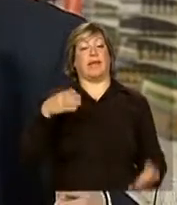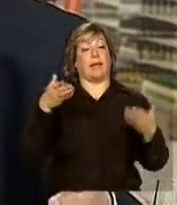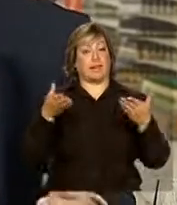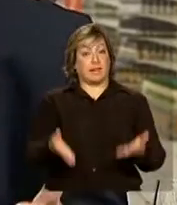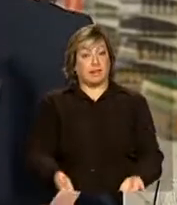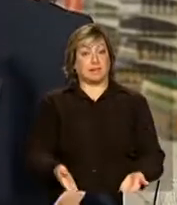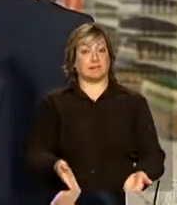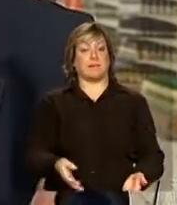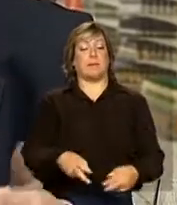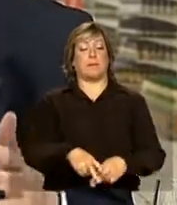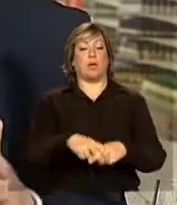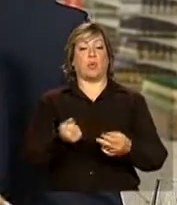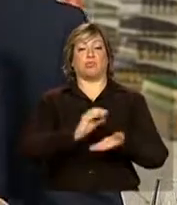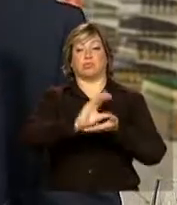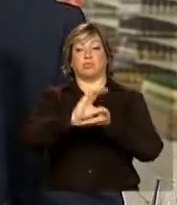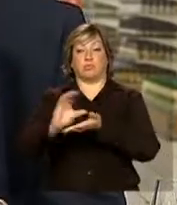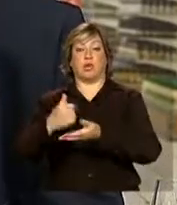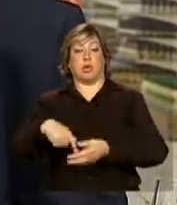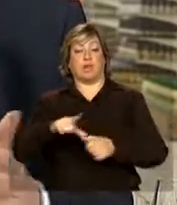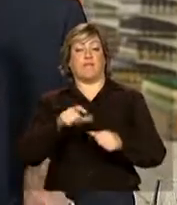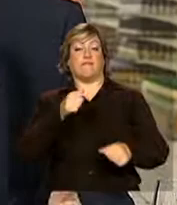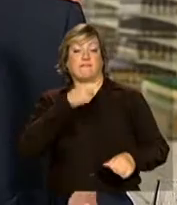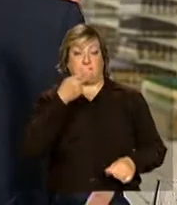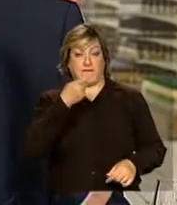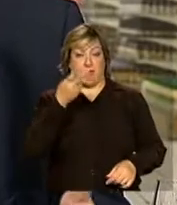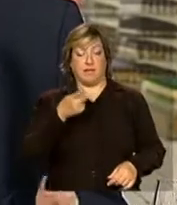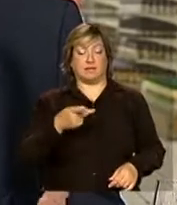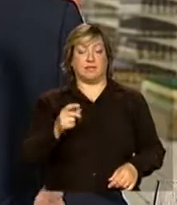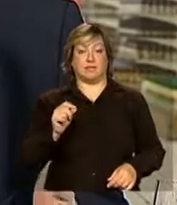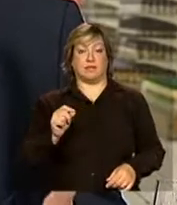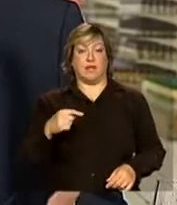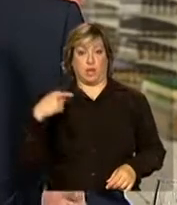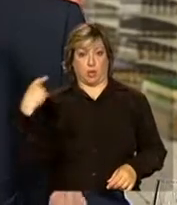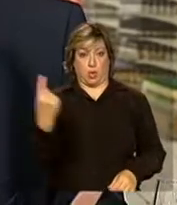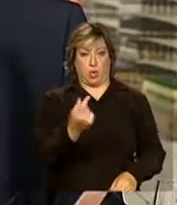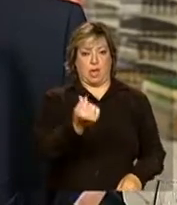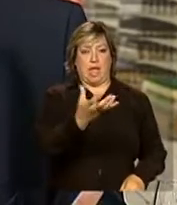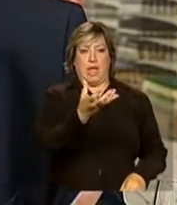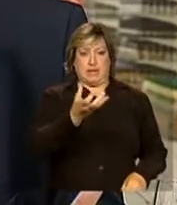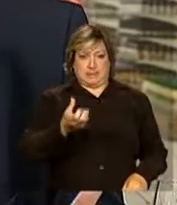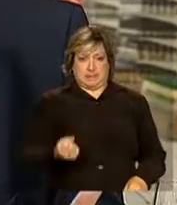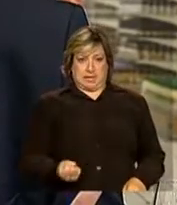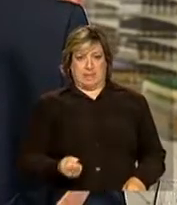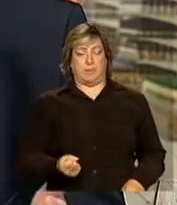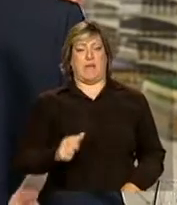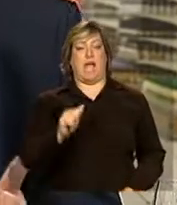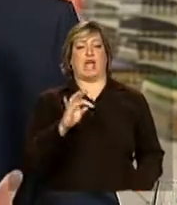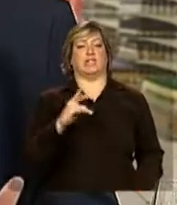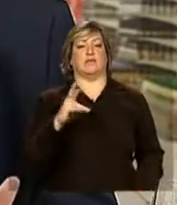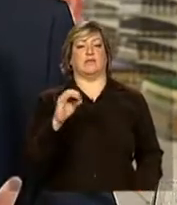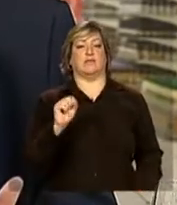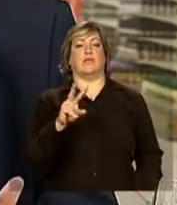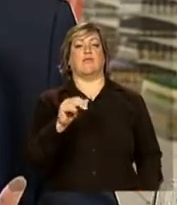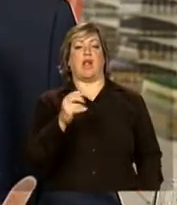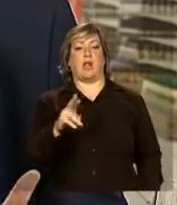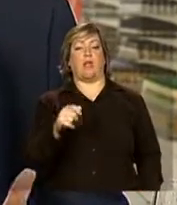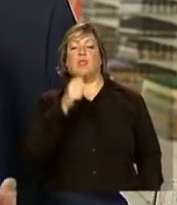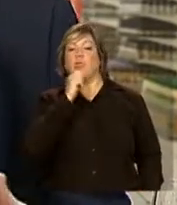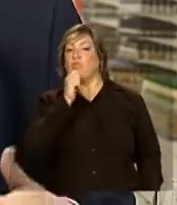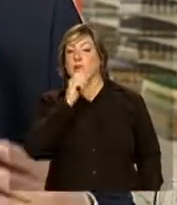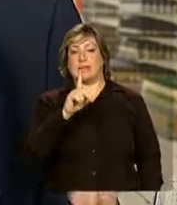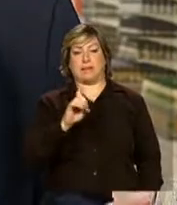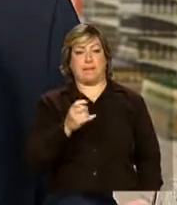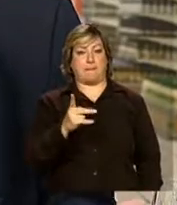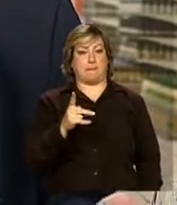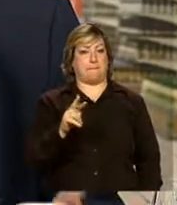do investimento que nós temos falado. À medida que elas vão receber os valores dos seus ativos não depreciados, elas